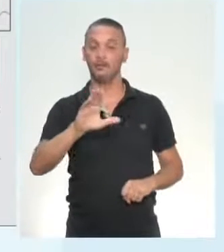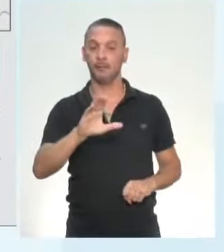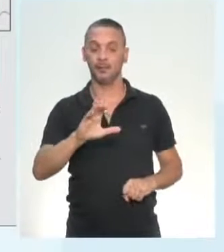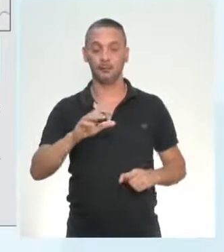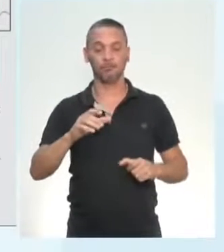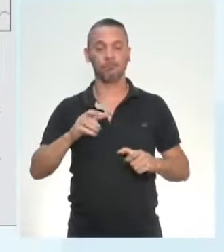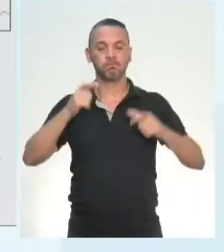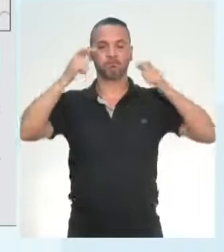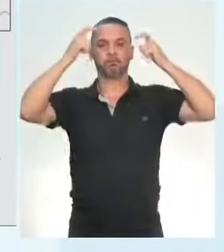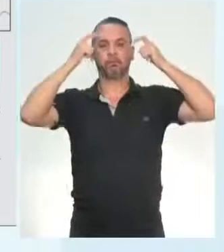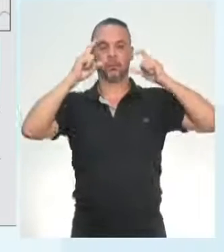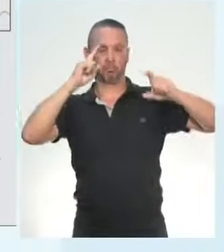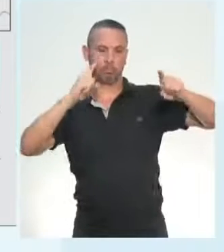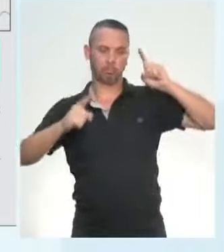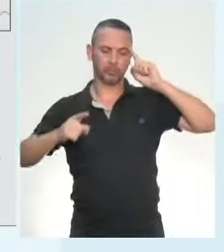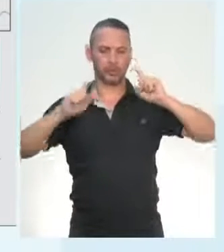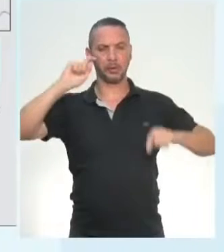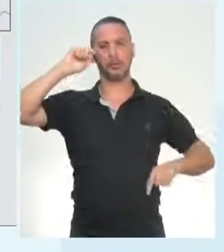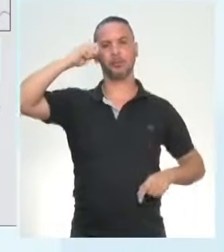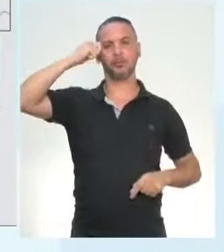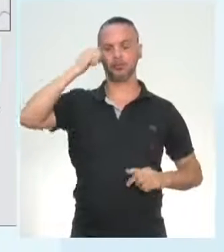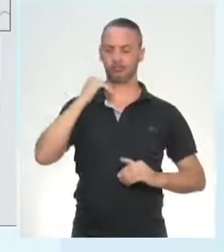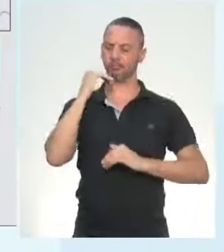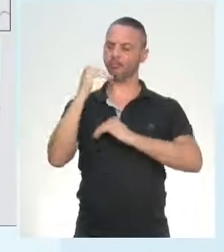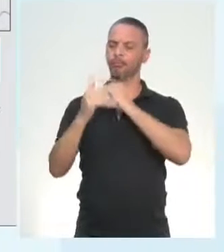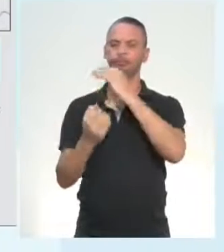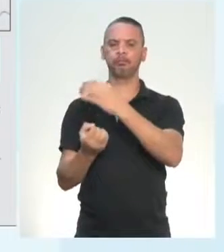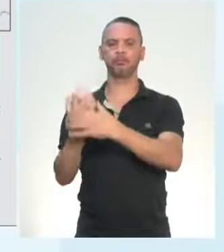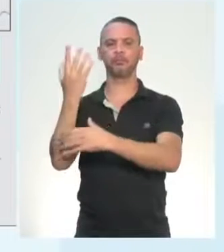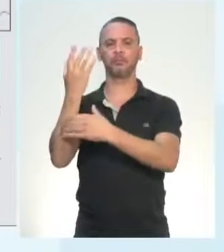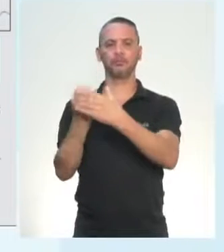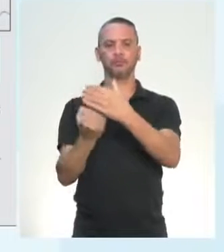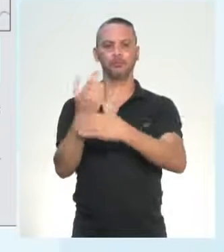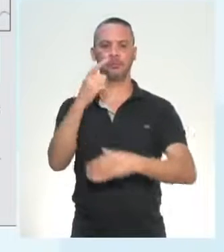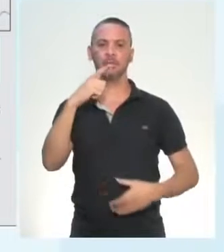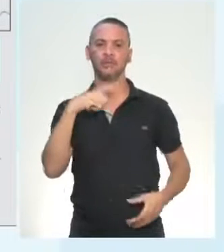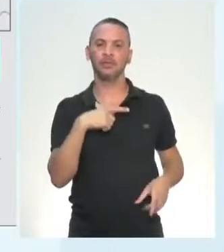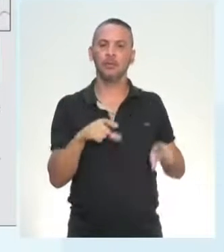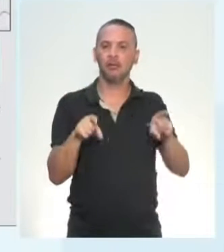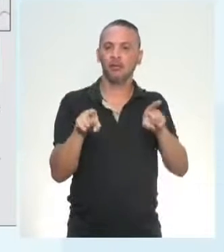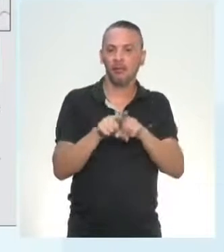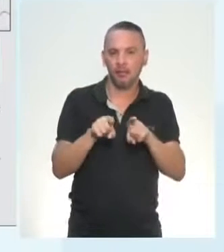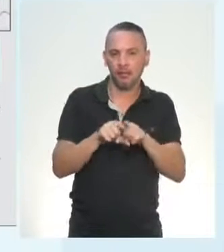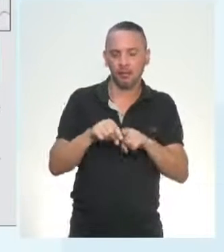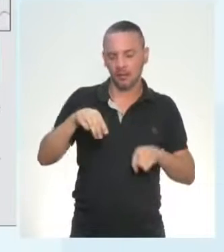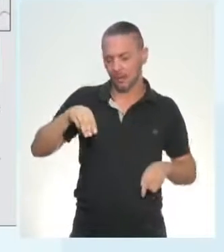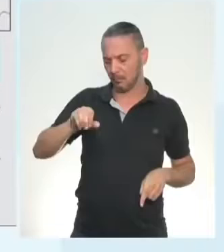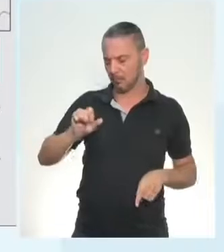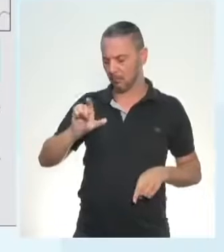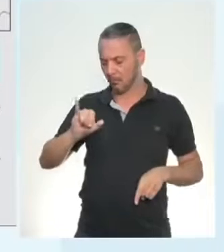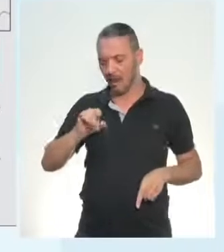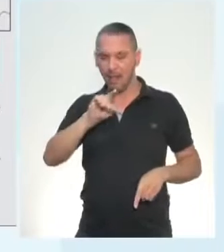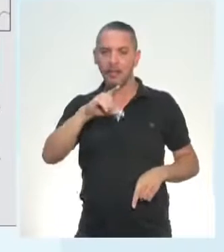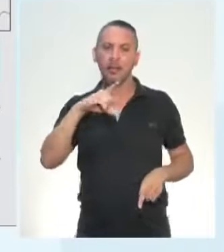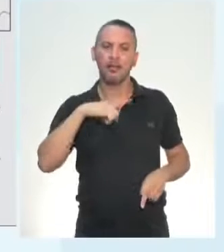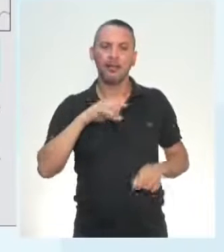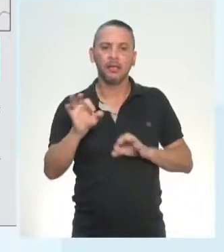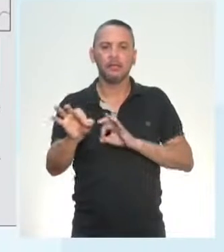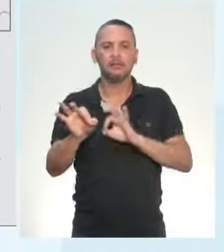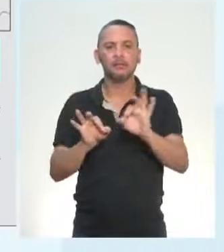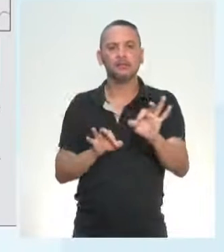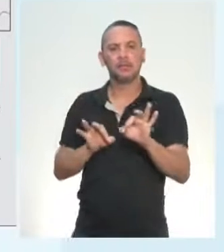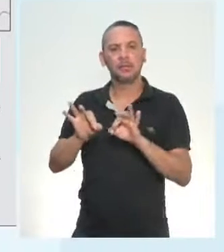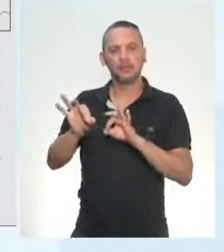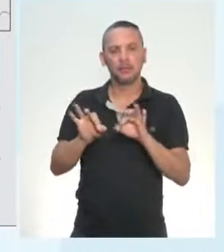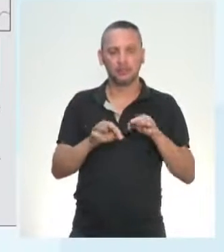impérios africanos estão se desenvolvendo. E aí teremos aí no Império do Mali a organização